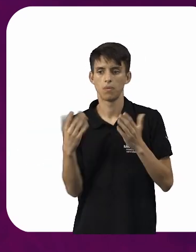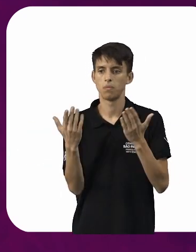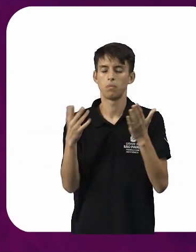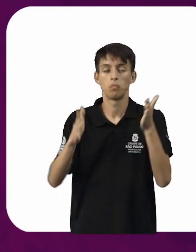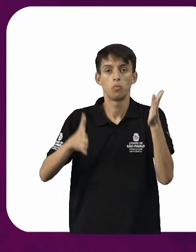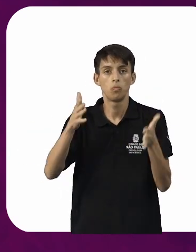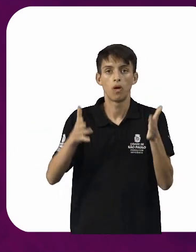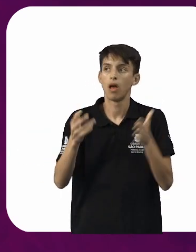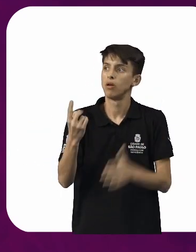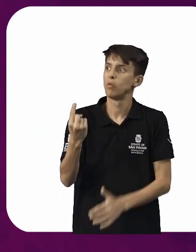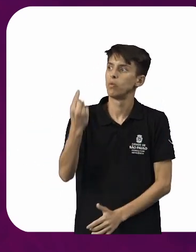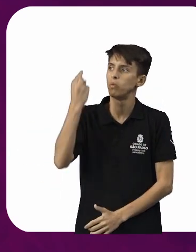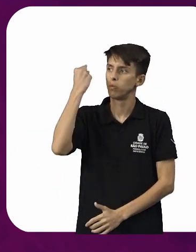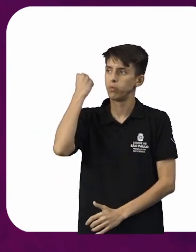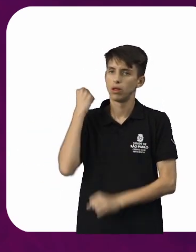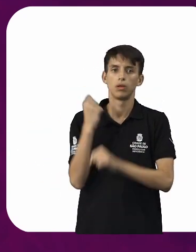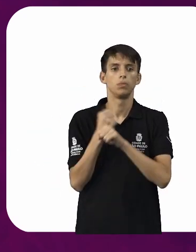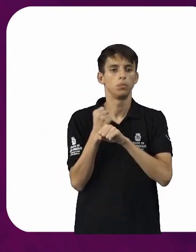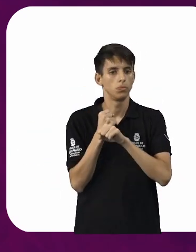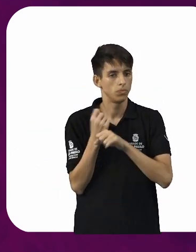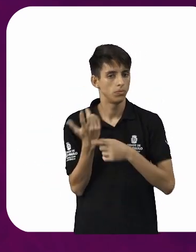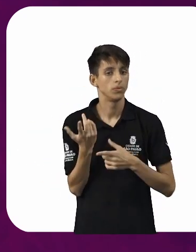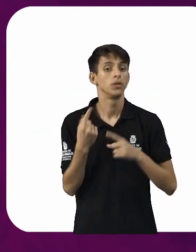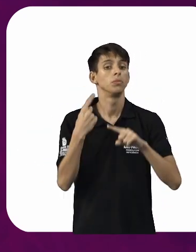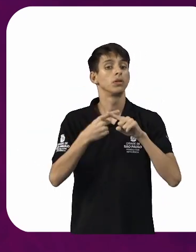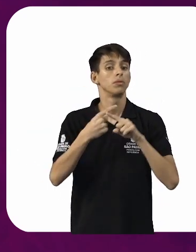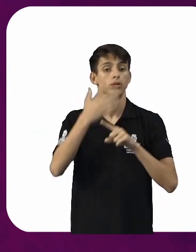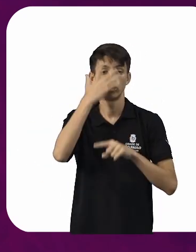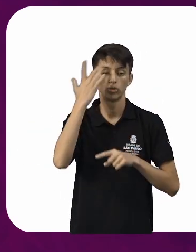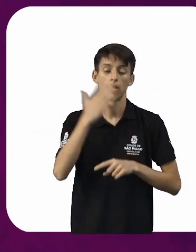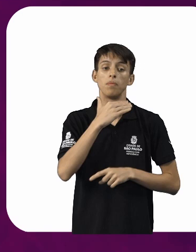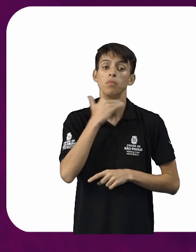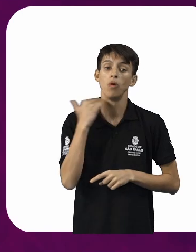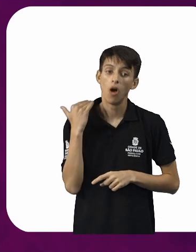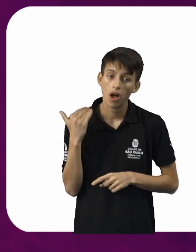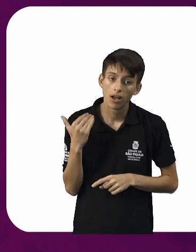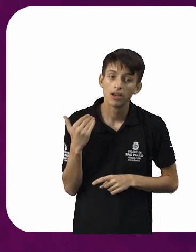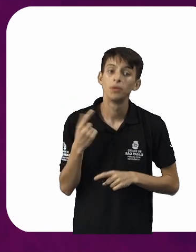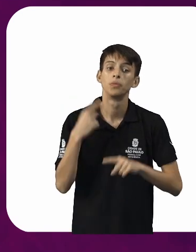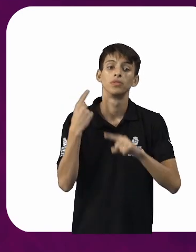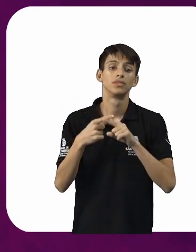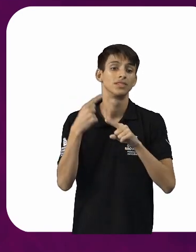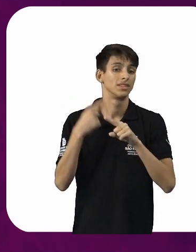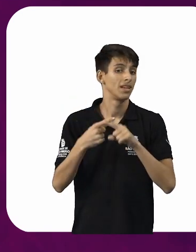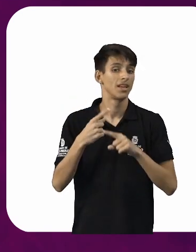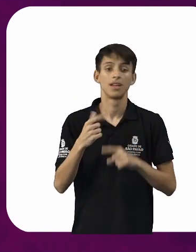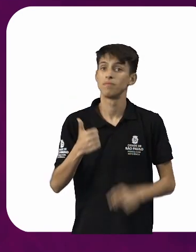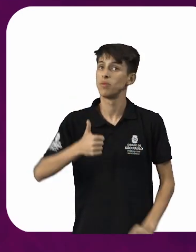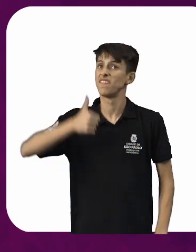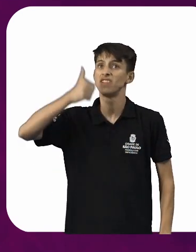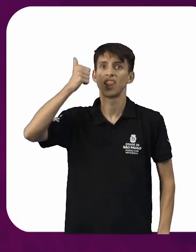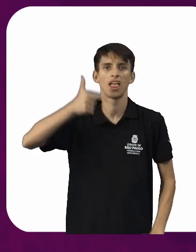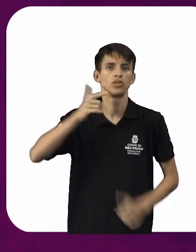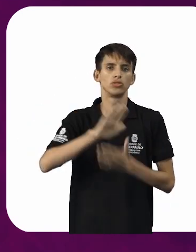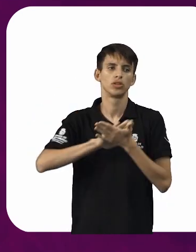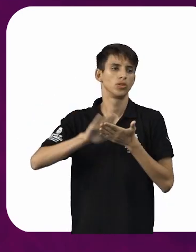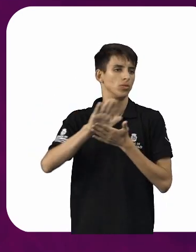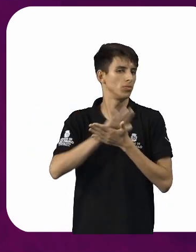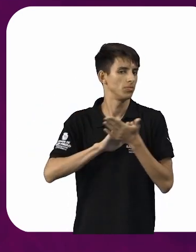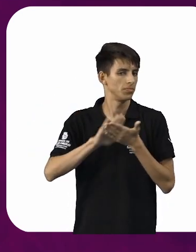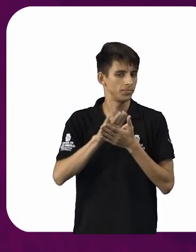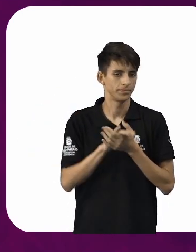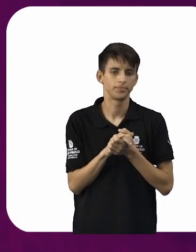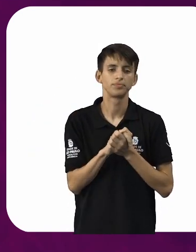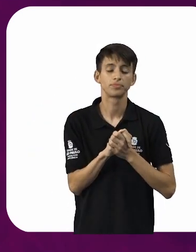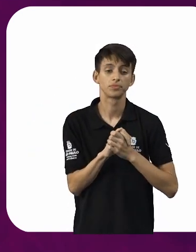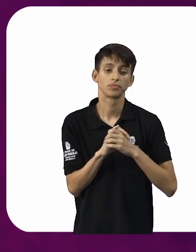medieval. E essas pessoas também morrem assassinadas. Então é importante que se diga que privilégio não há nenhum, pelo contrário.